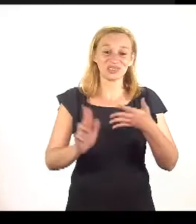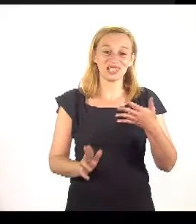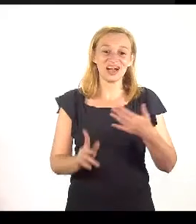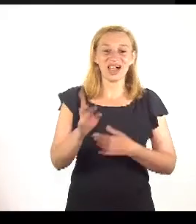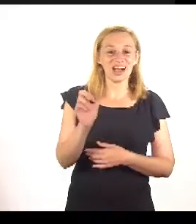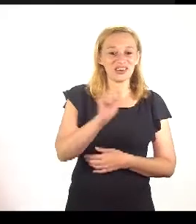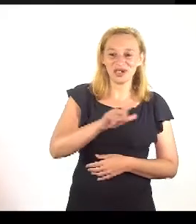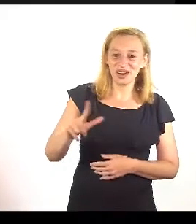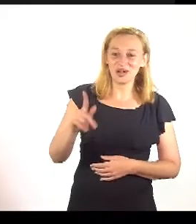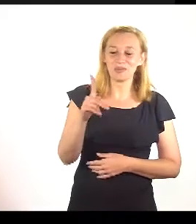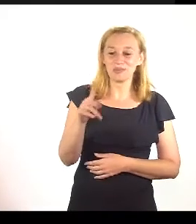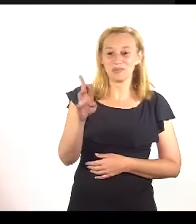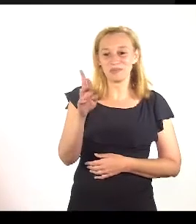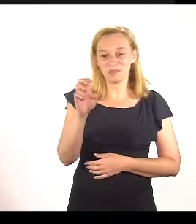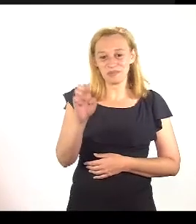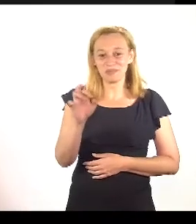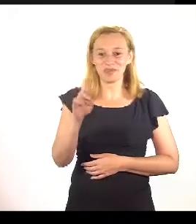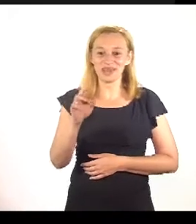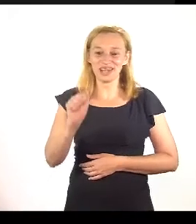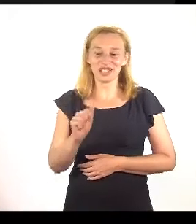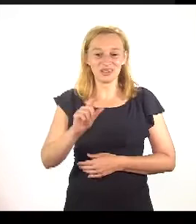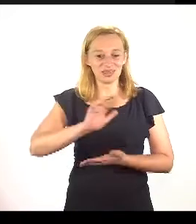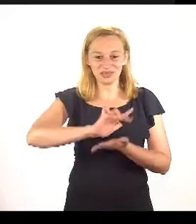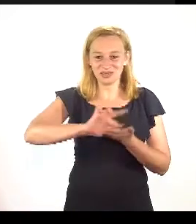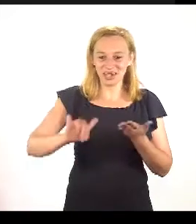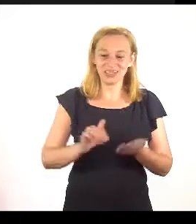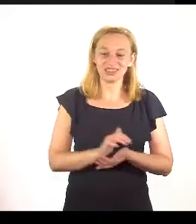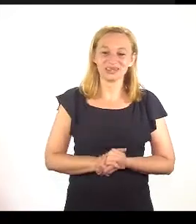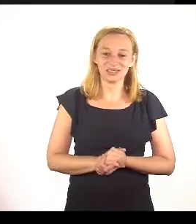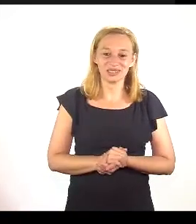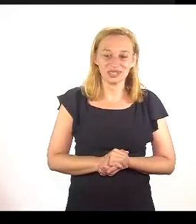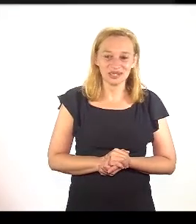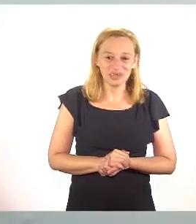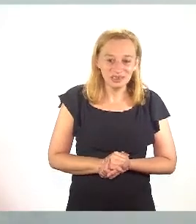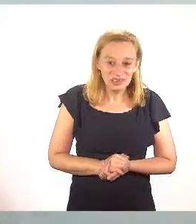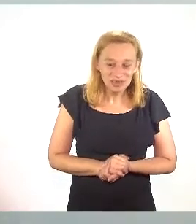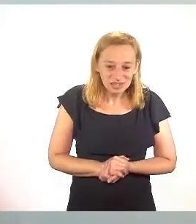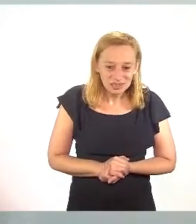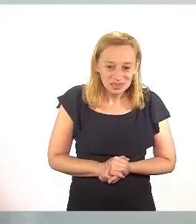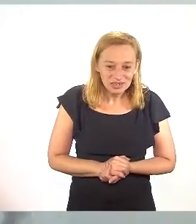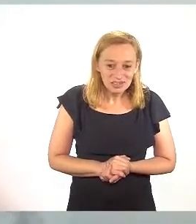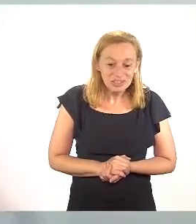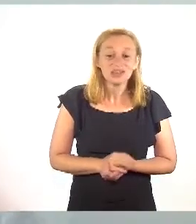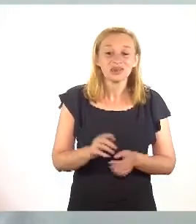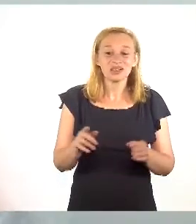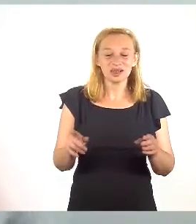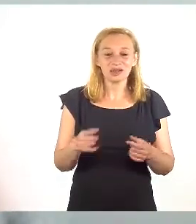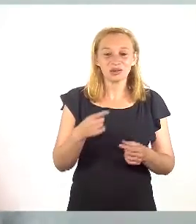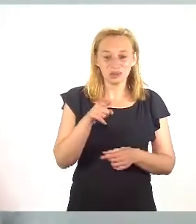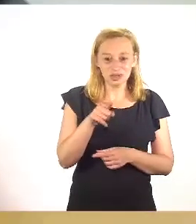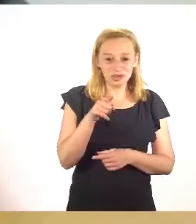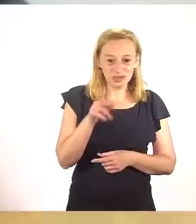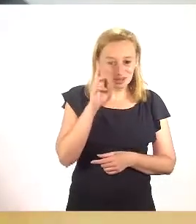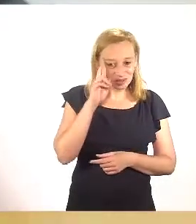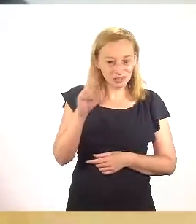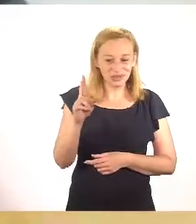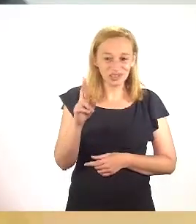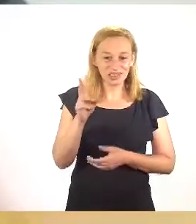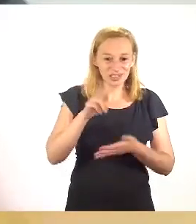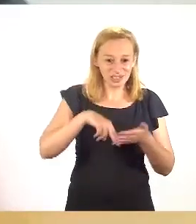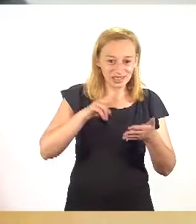Floriano Mar, são tantos. Então, vou pegar um dia, o senhor também lê. Sérgio